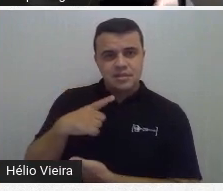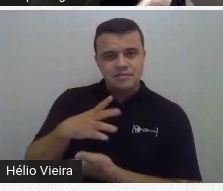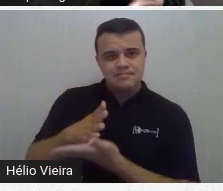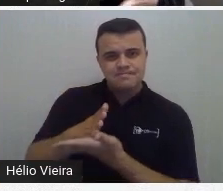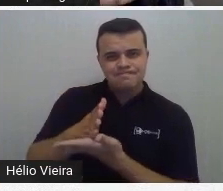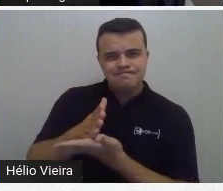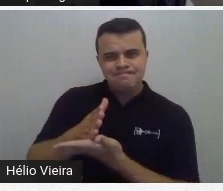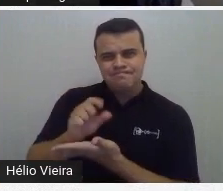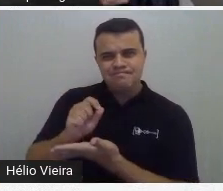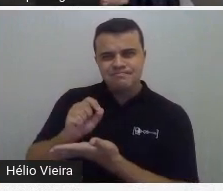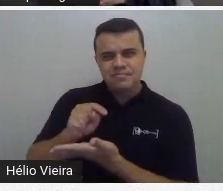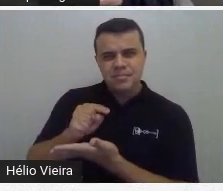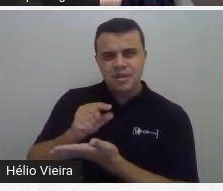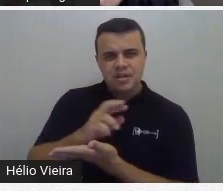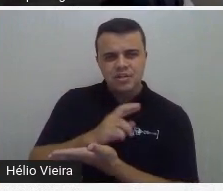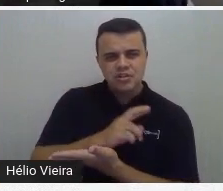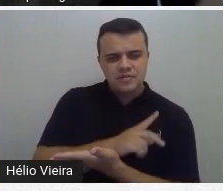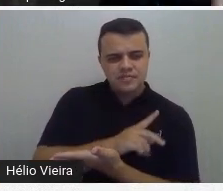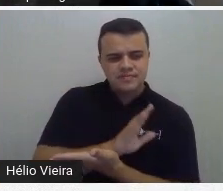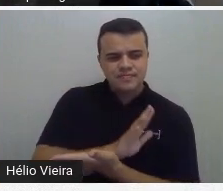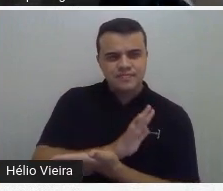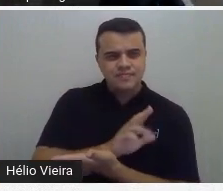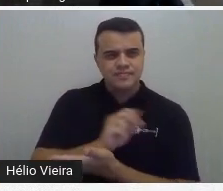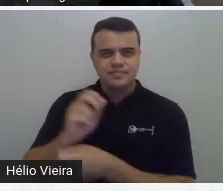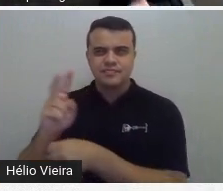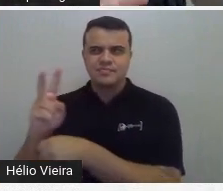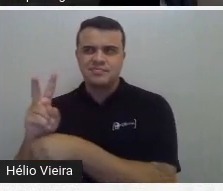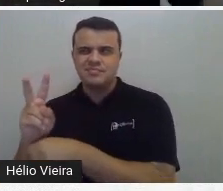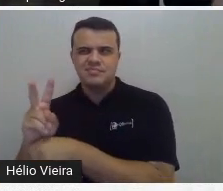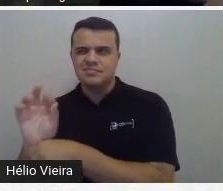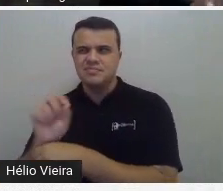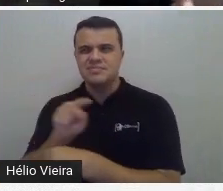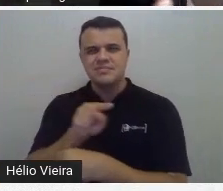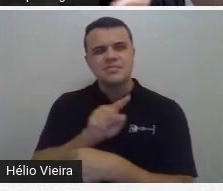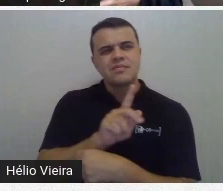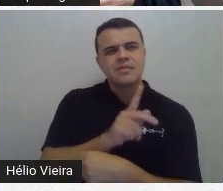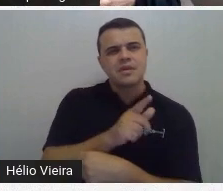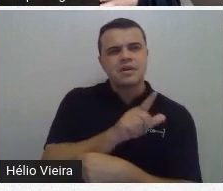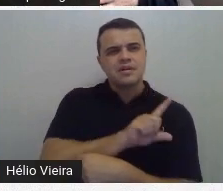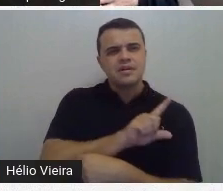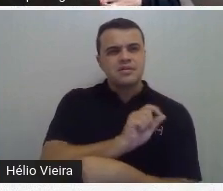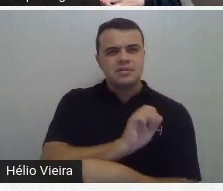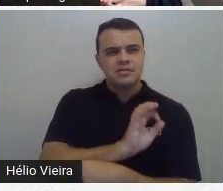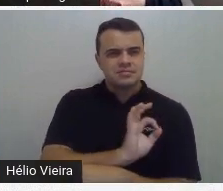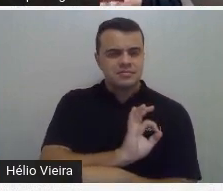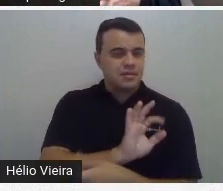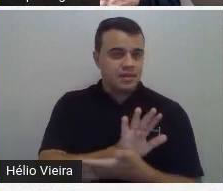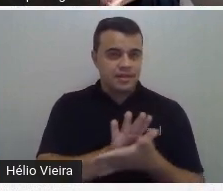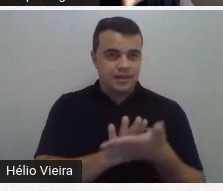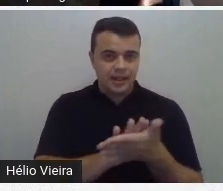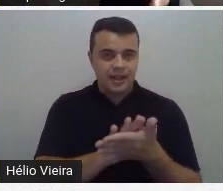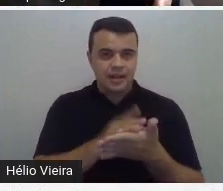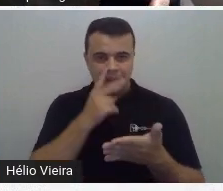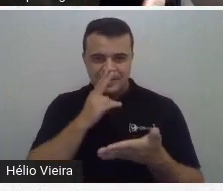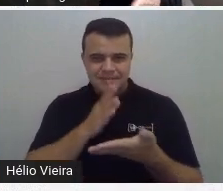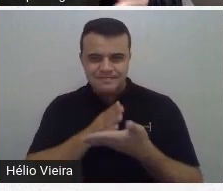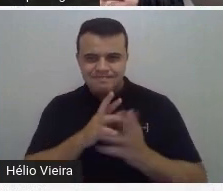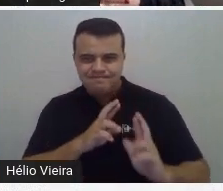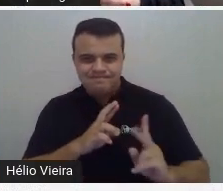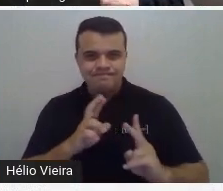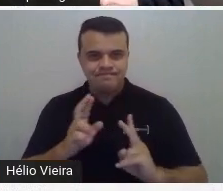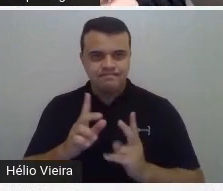limbo, né? Nem chegam a ser vanguardistas e também não tem como encaixá-los no impressionismo, seria forçar muito a